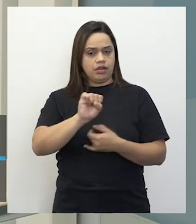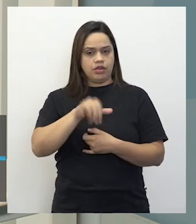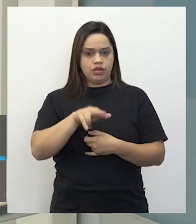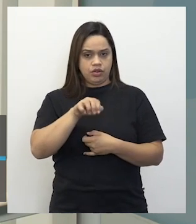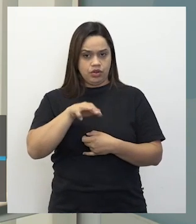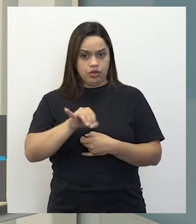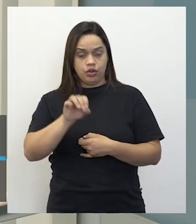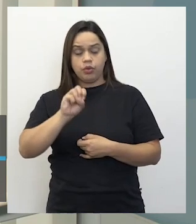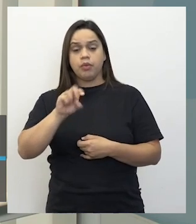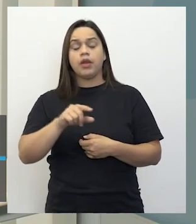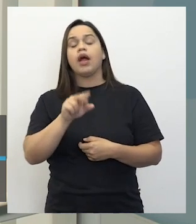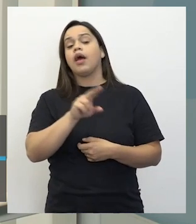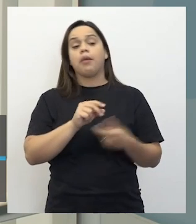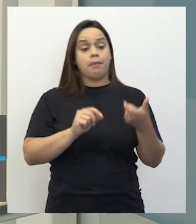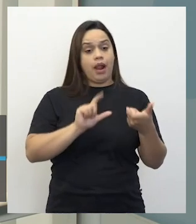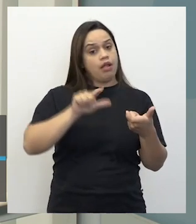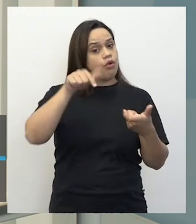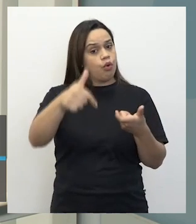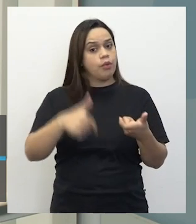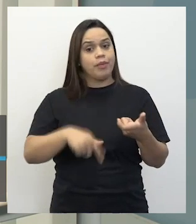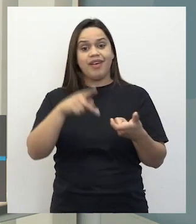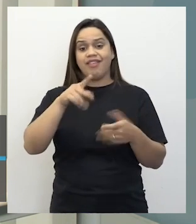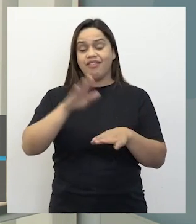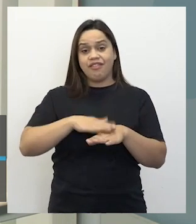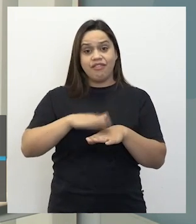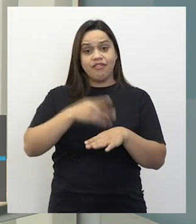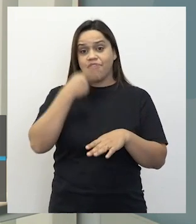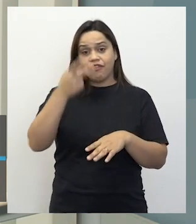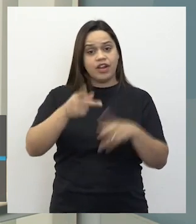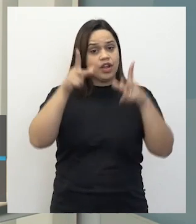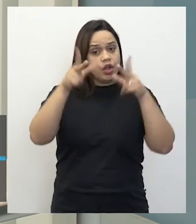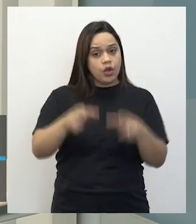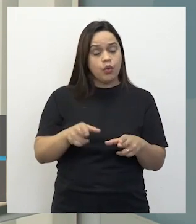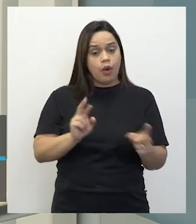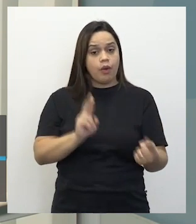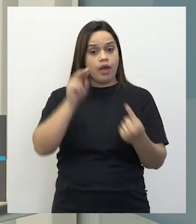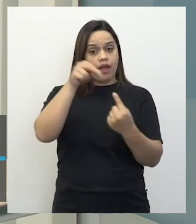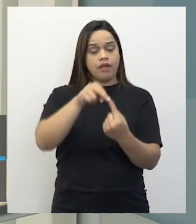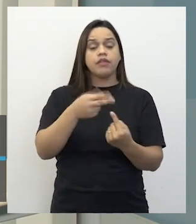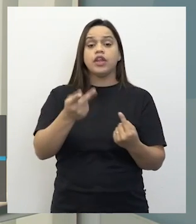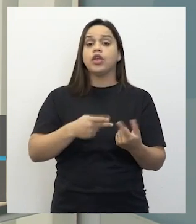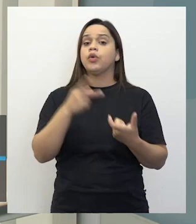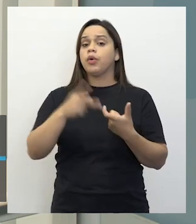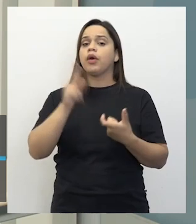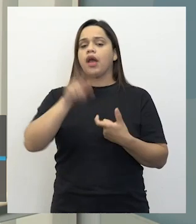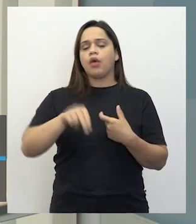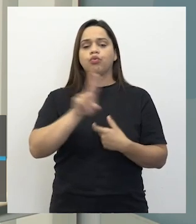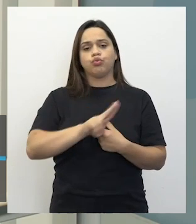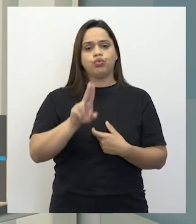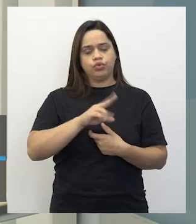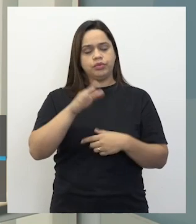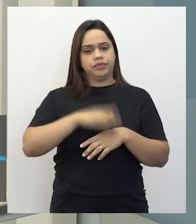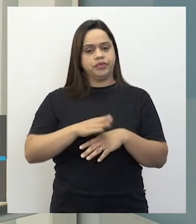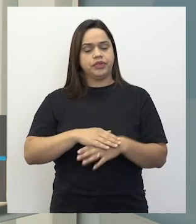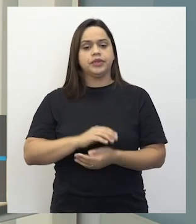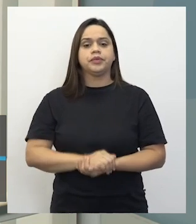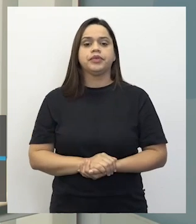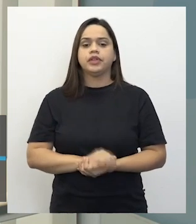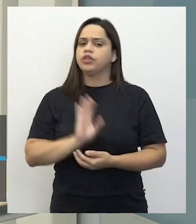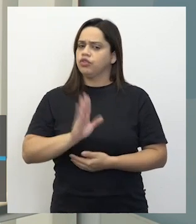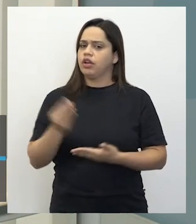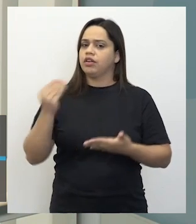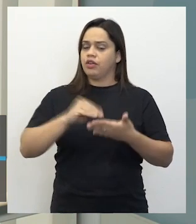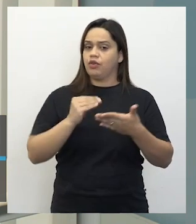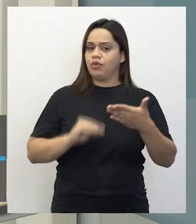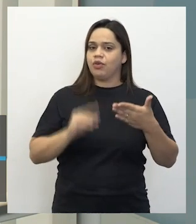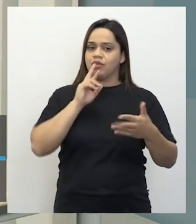palavras para dizer a mesma coisa, ou para fazer uma referência. E o pronome é algo muito utilizado para isso, né? Eles já estão colocando a